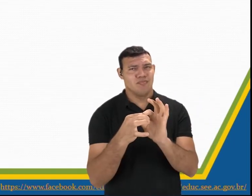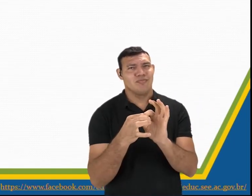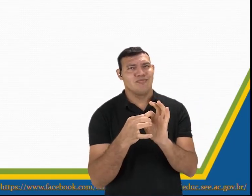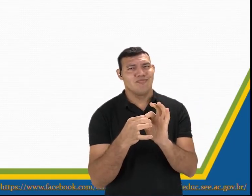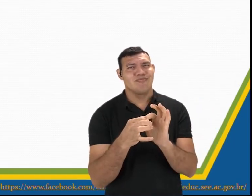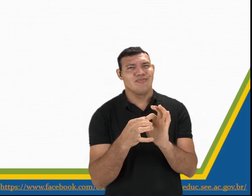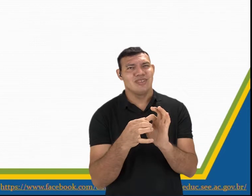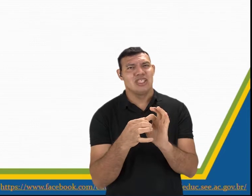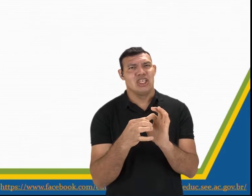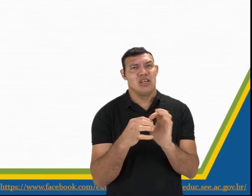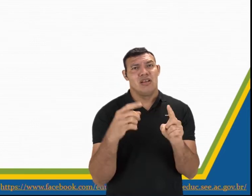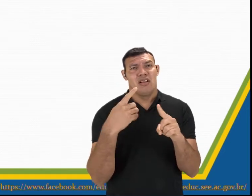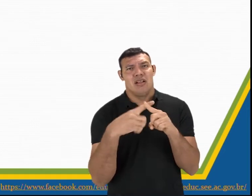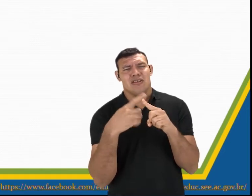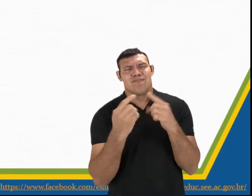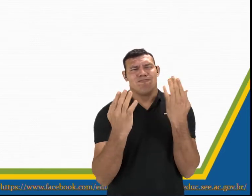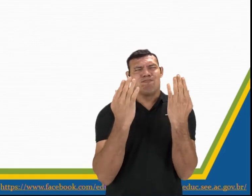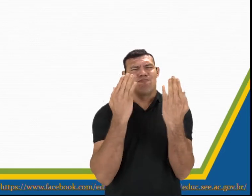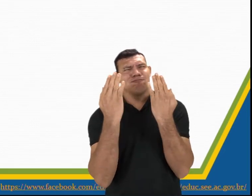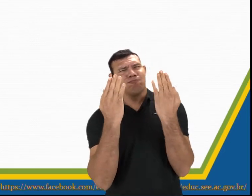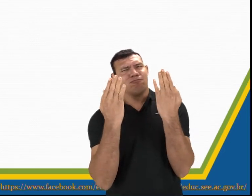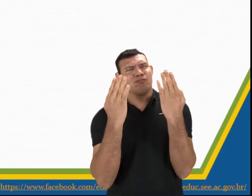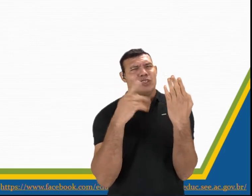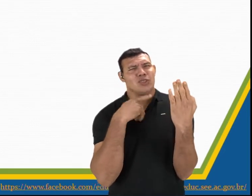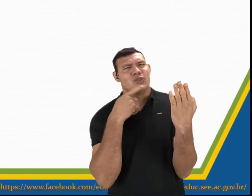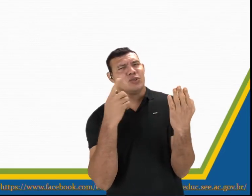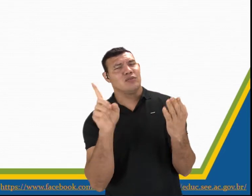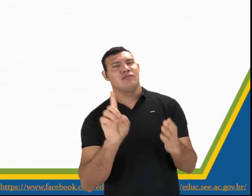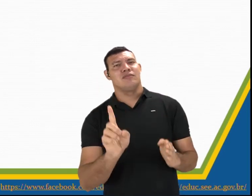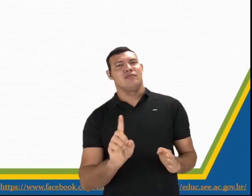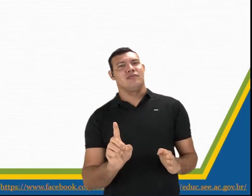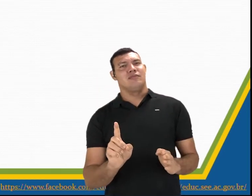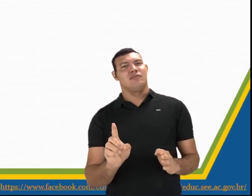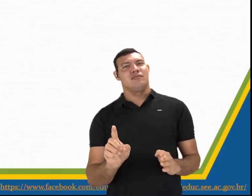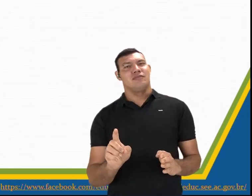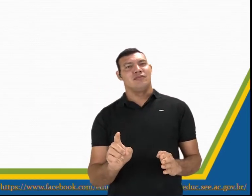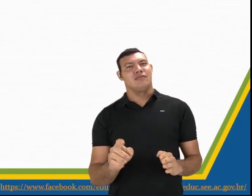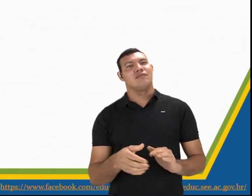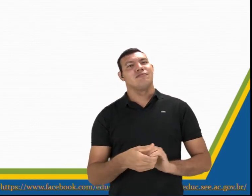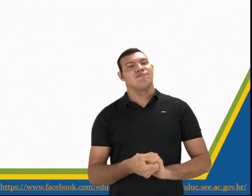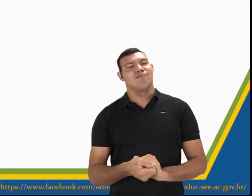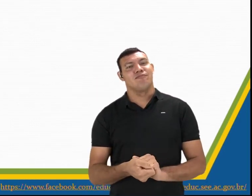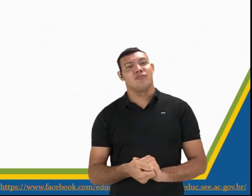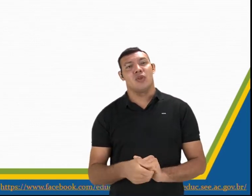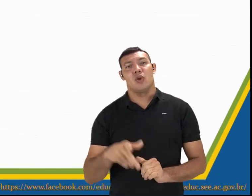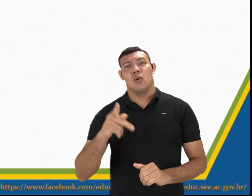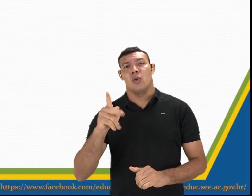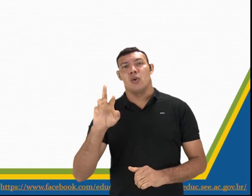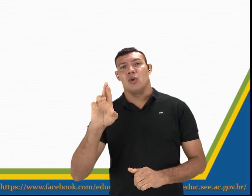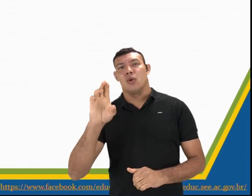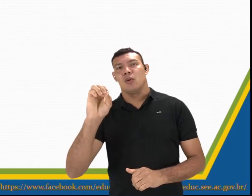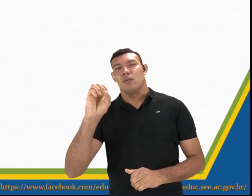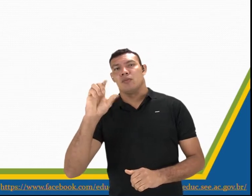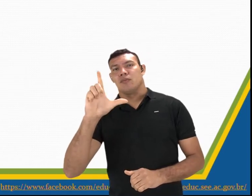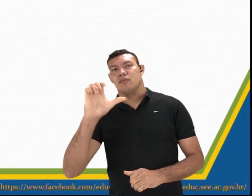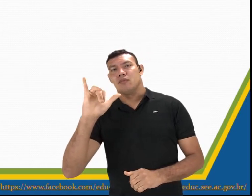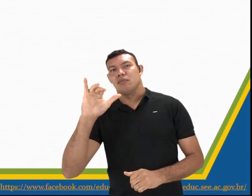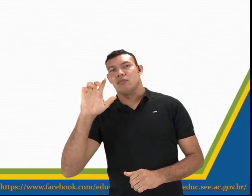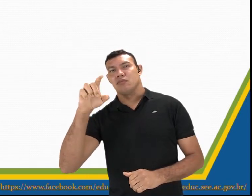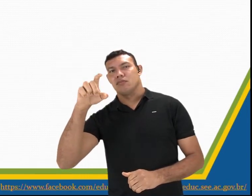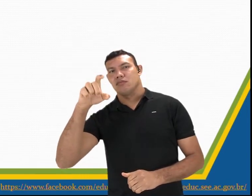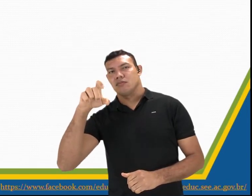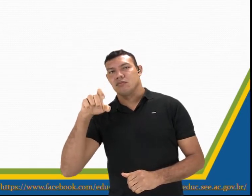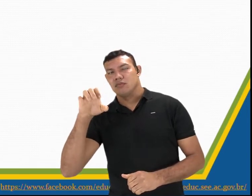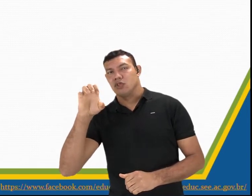não deixar uma notícia prolixa. E se você não sabe o que vem a ser prolixo, prolixo é a capacidade